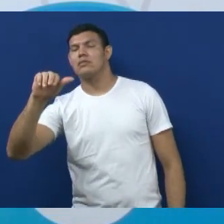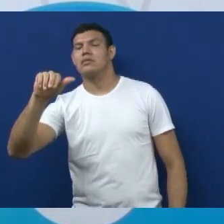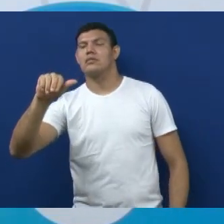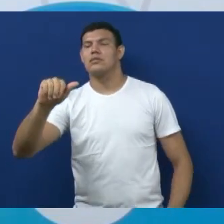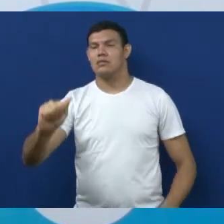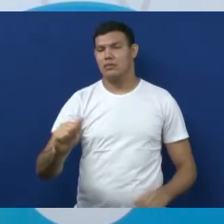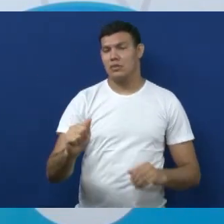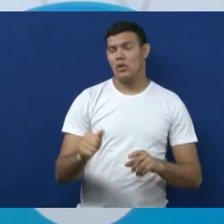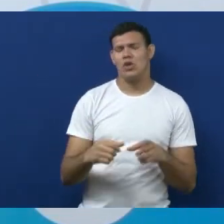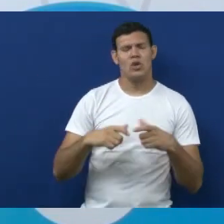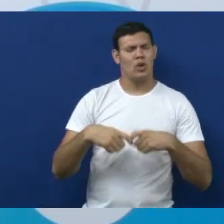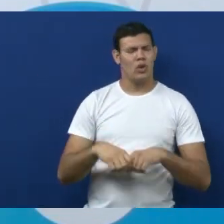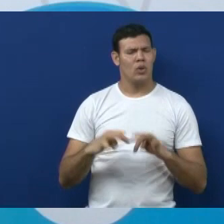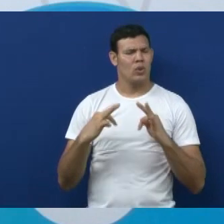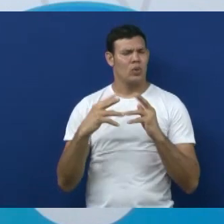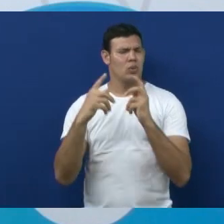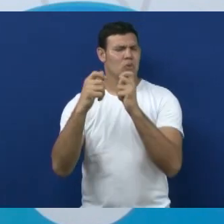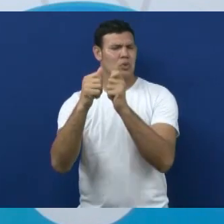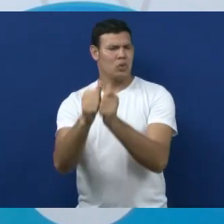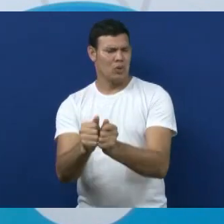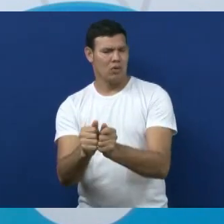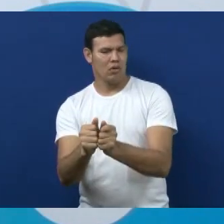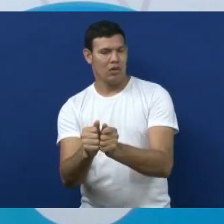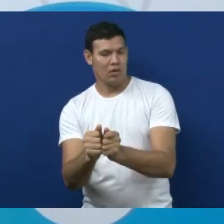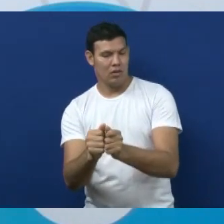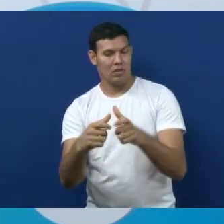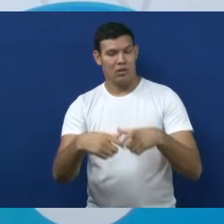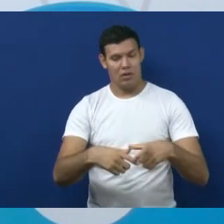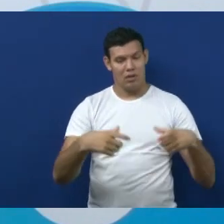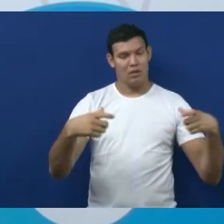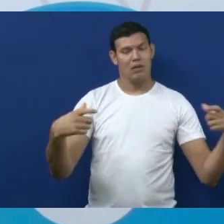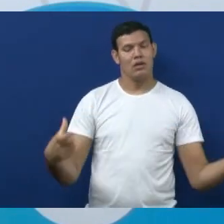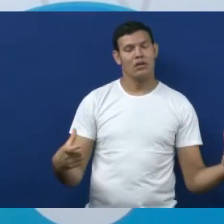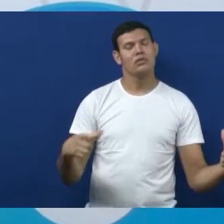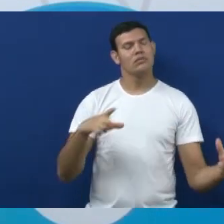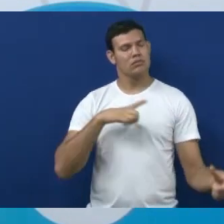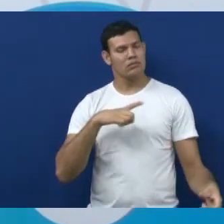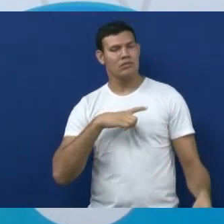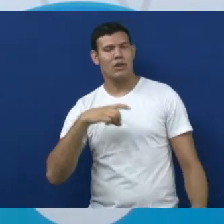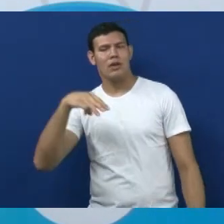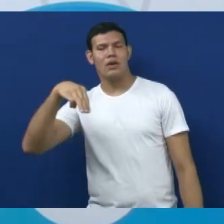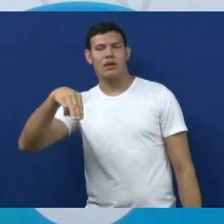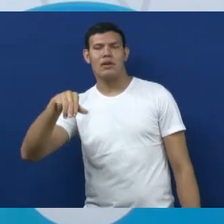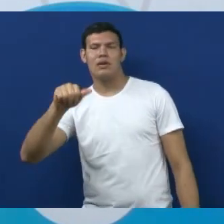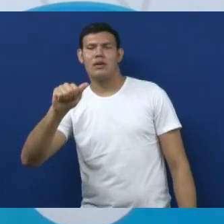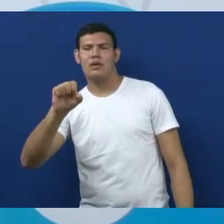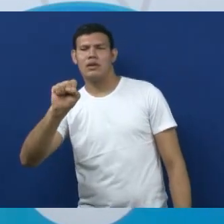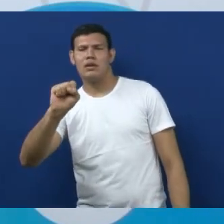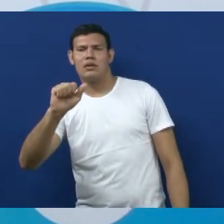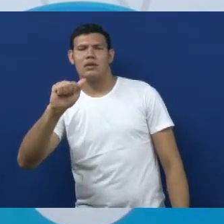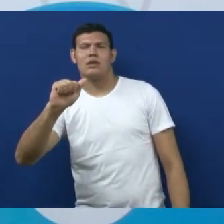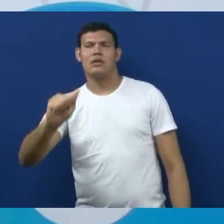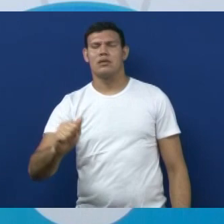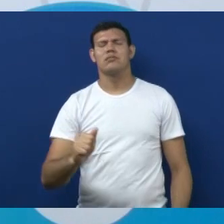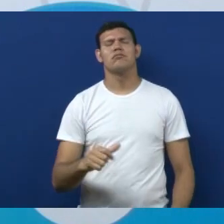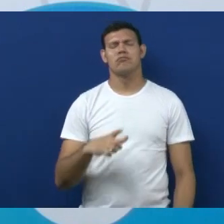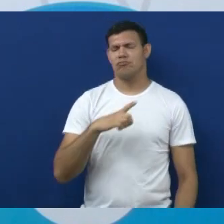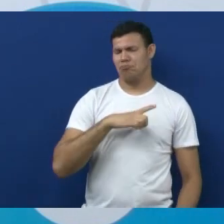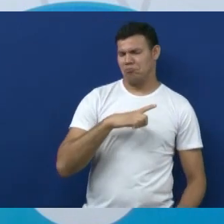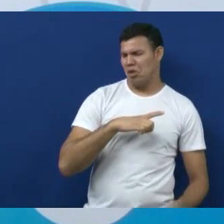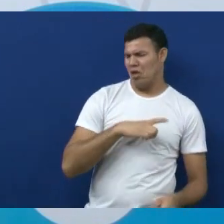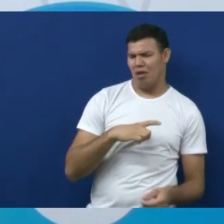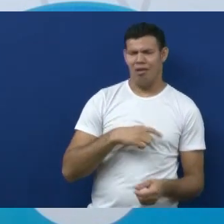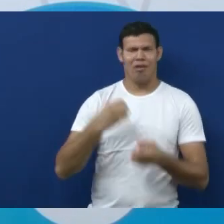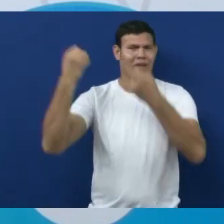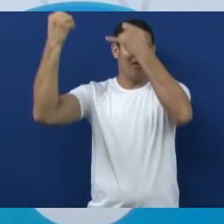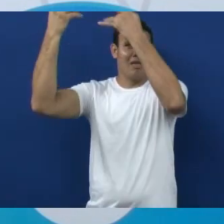ocupa um espaço e possui massa. Muito simples, né? É claro que a gente pode falar muitas outras coisas, mas em linhas